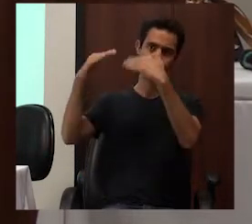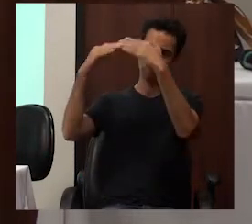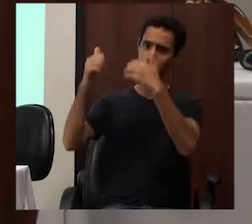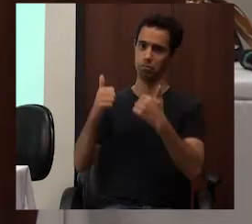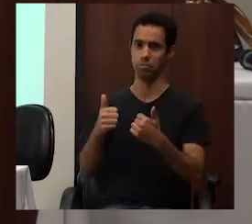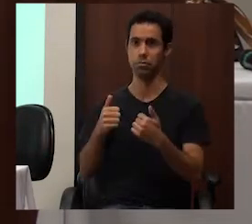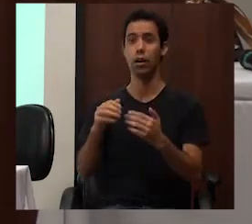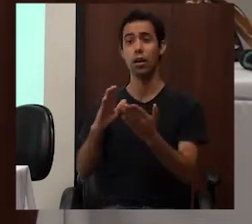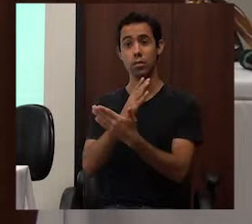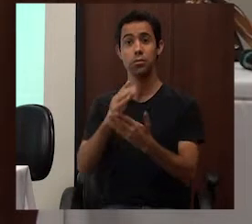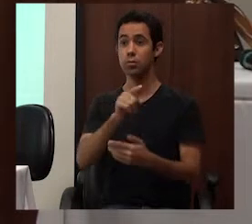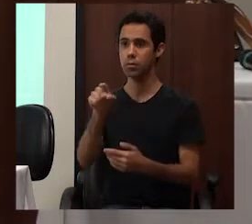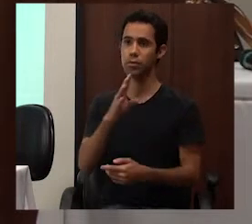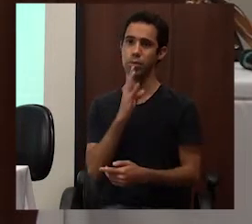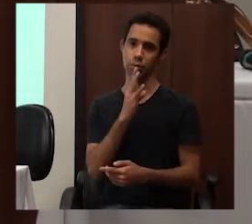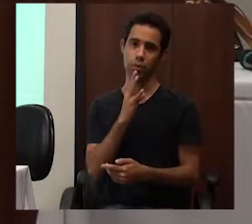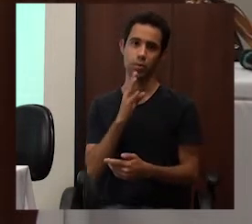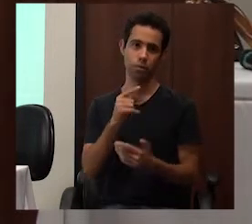conhecer melhor do que eu, a portaria MEC